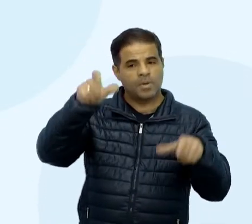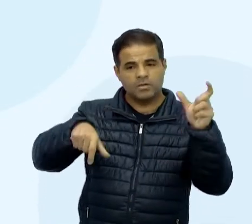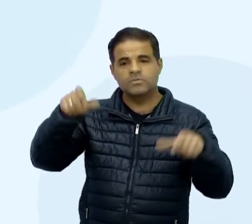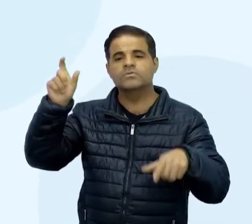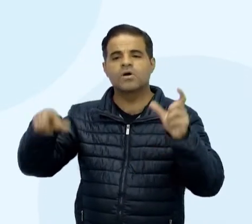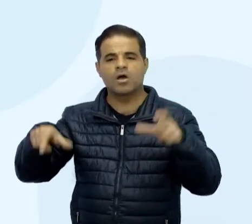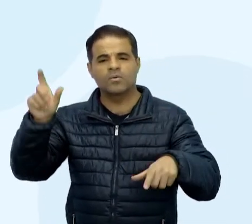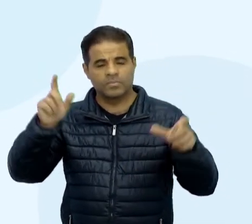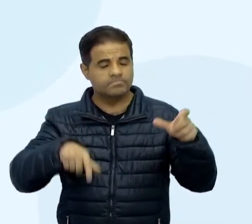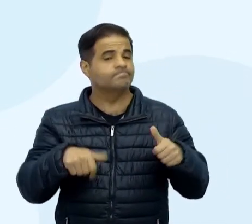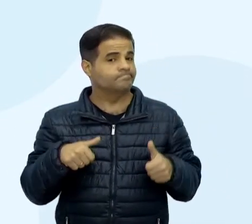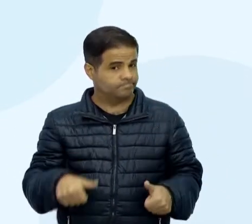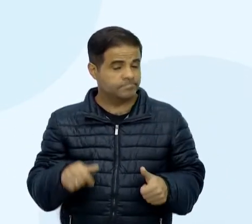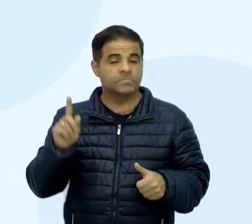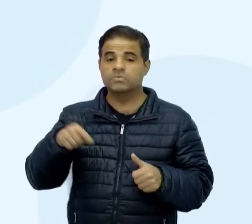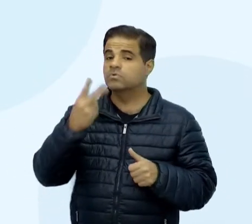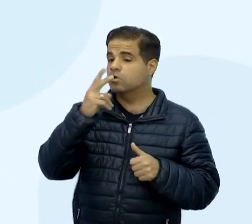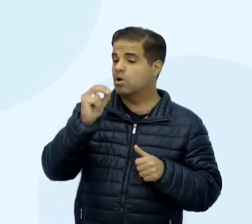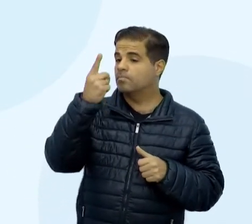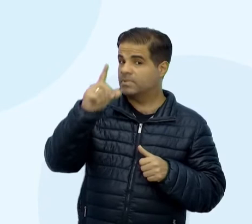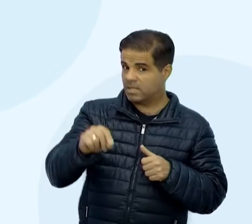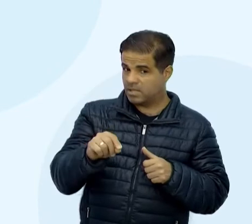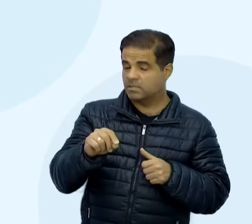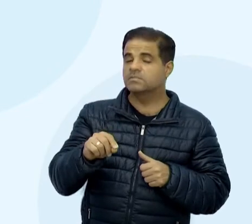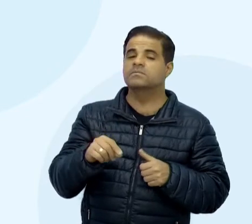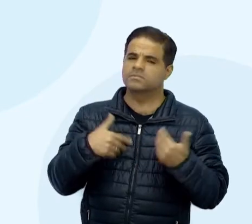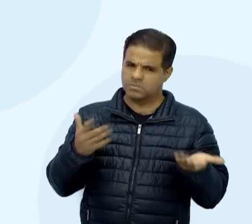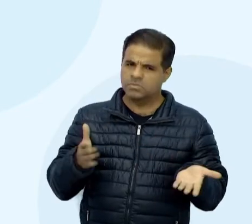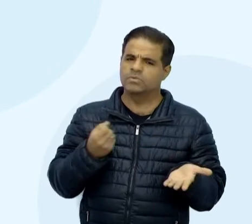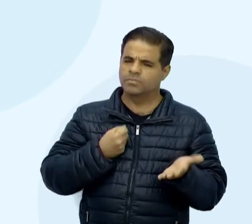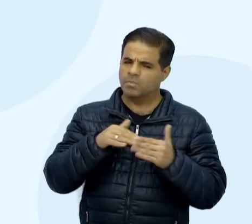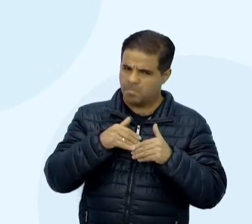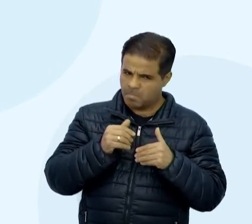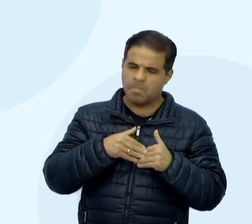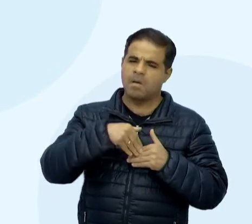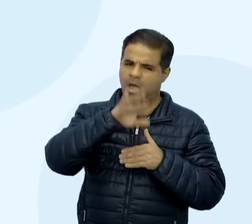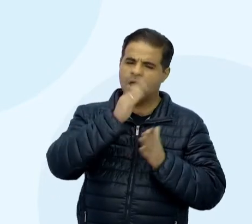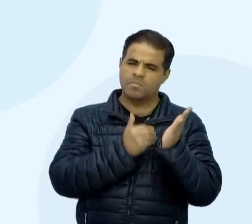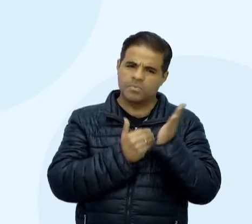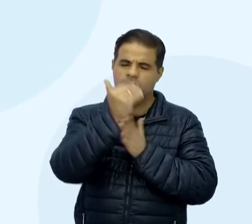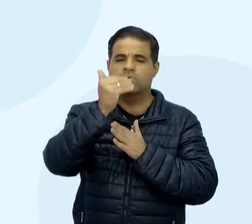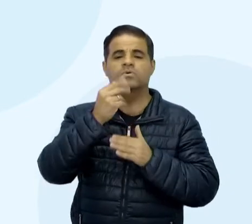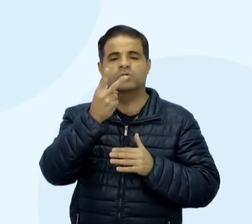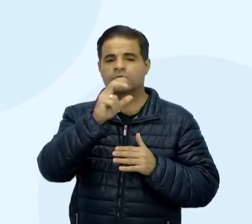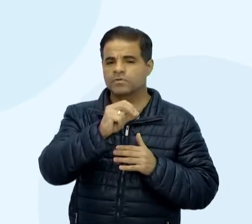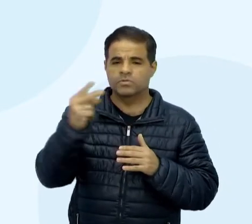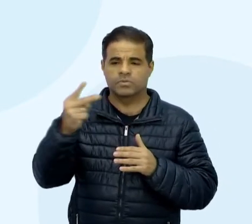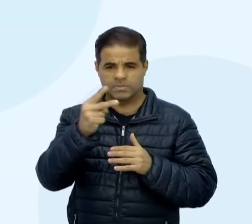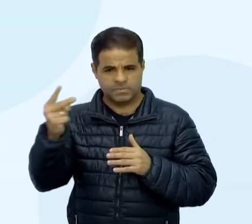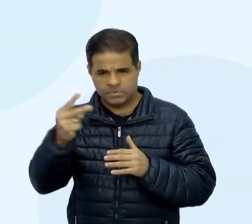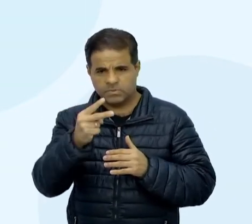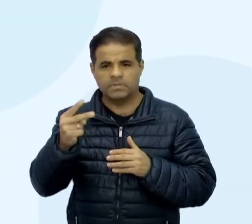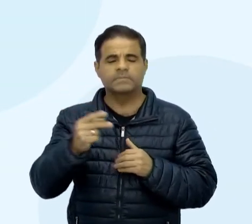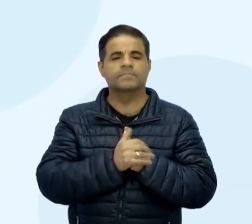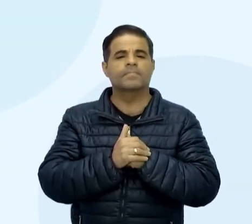4.354 pessoas, tá? Isso em 2010, provavelmente esse número deve ter aumentado, porque a gente já está em